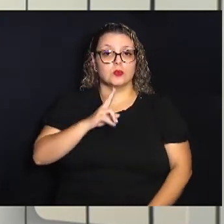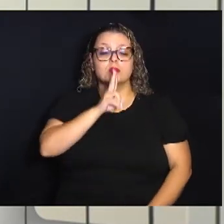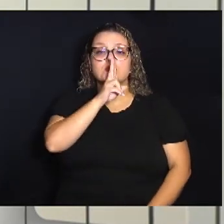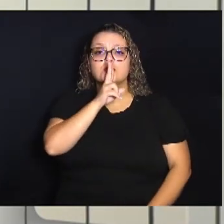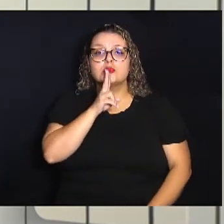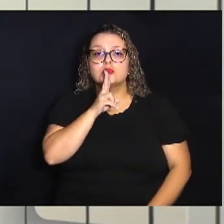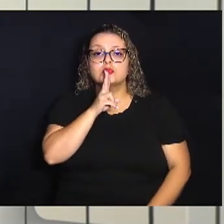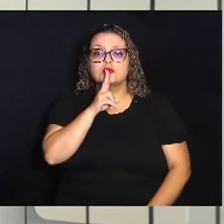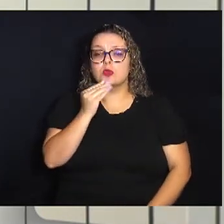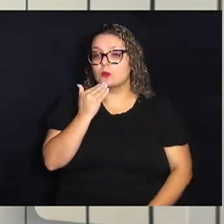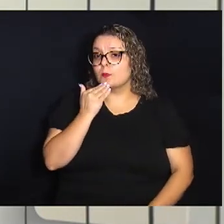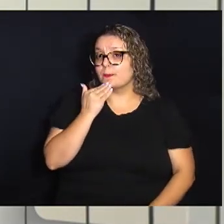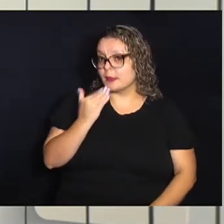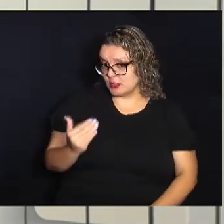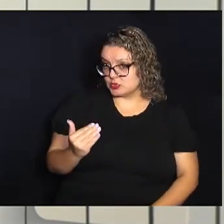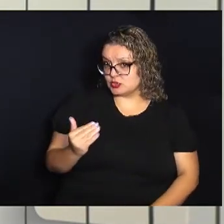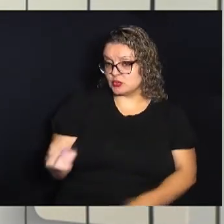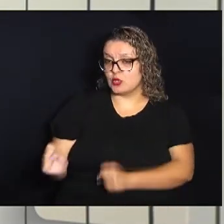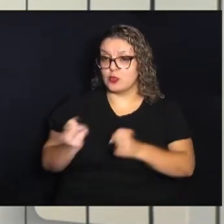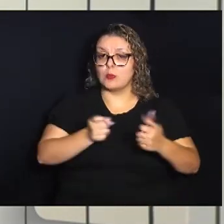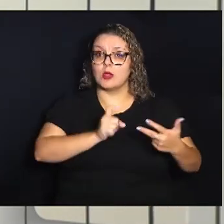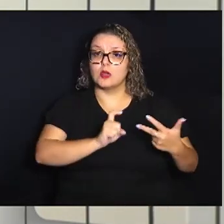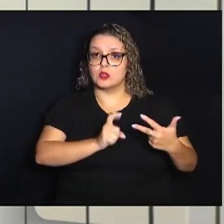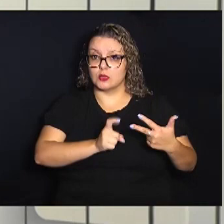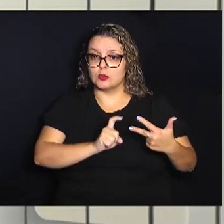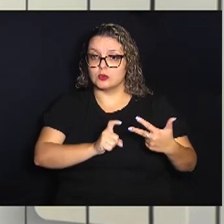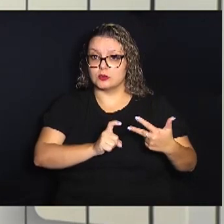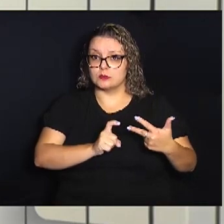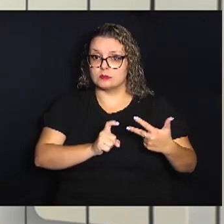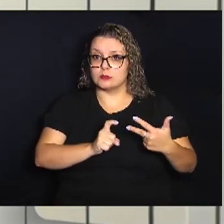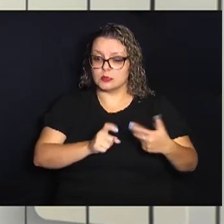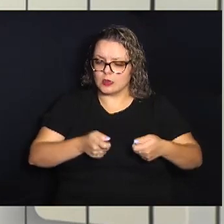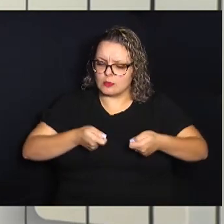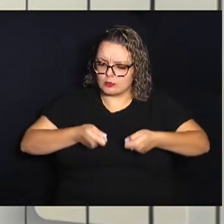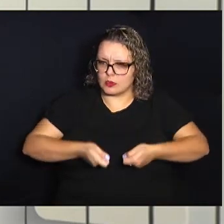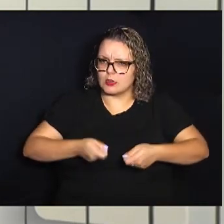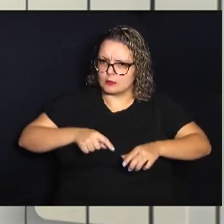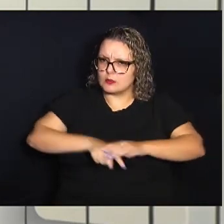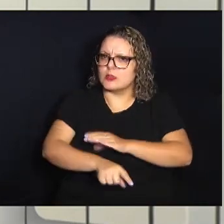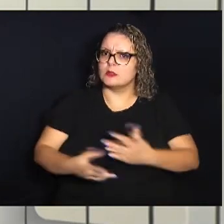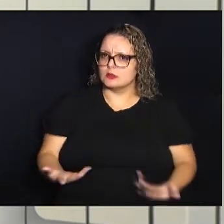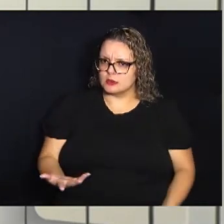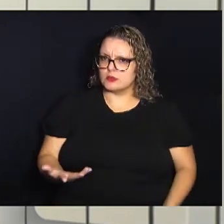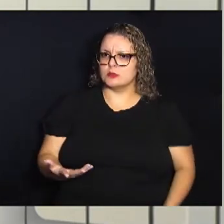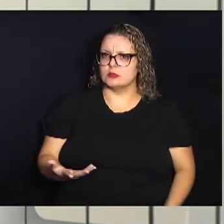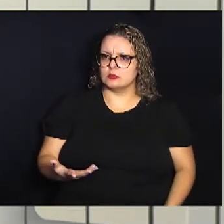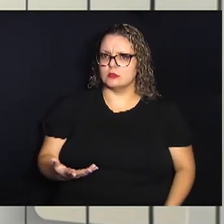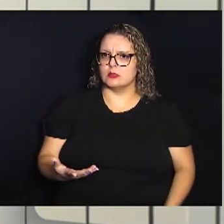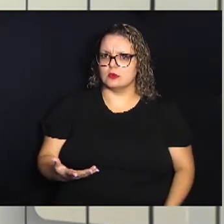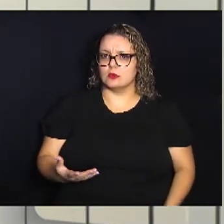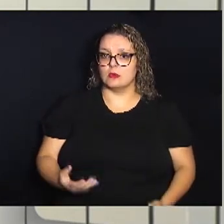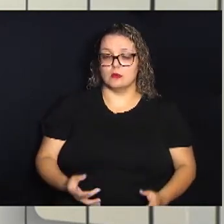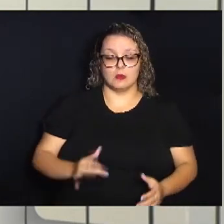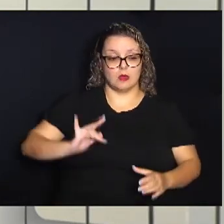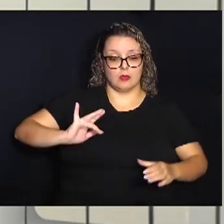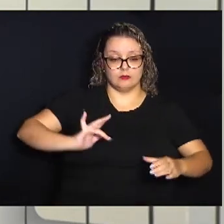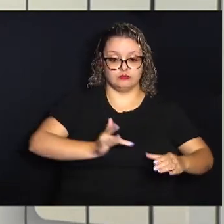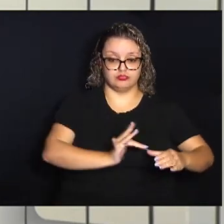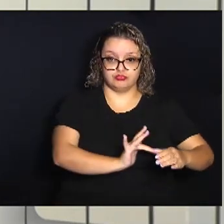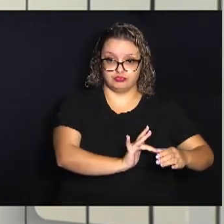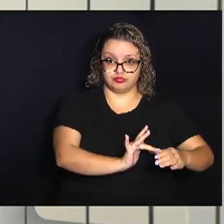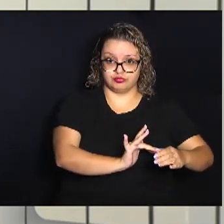Osser está pedindo ao Poder Executivo que intensifique as ações de combate aos criadouros da dengue,